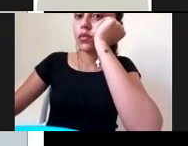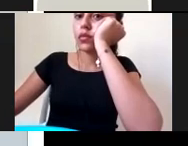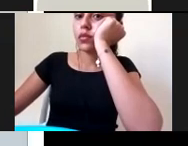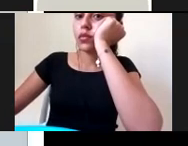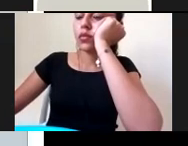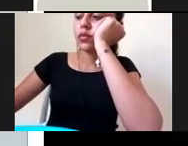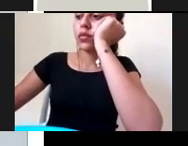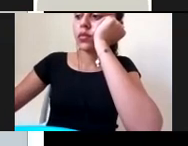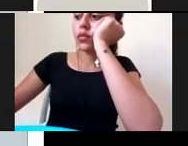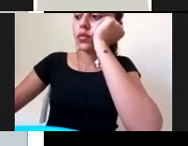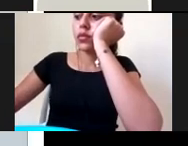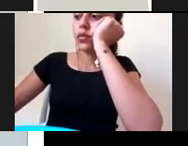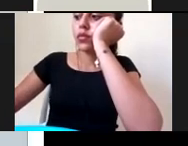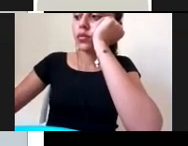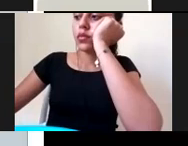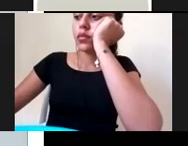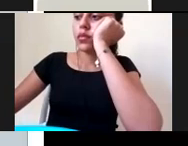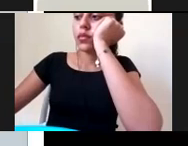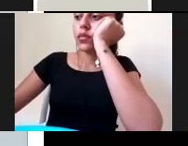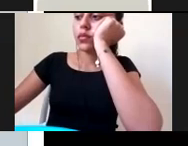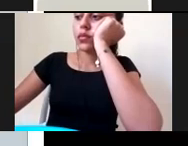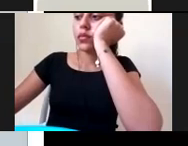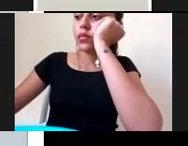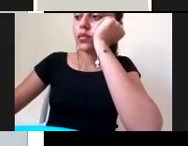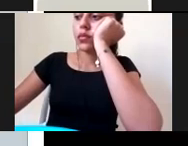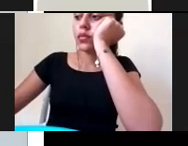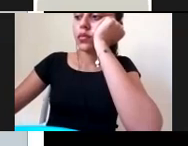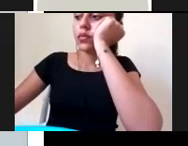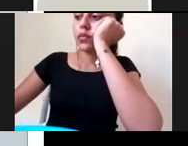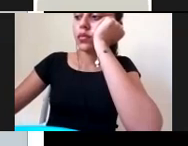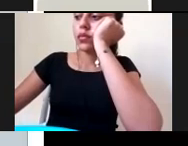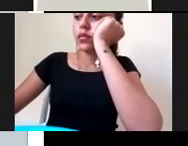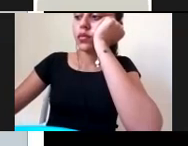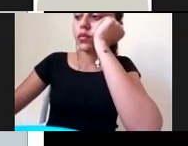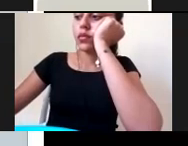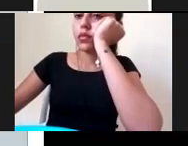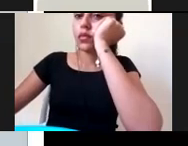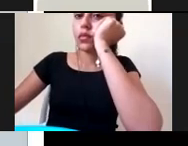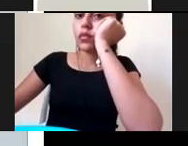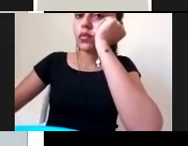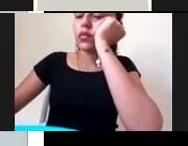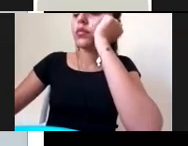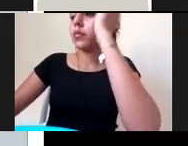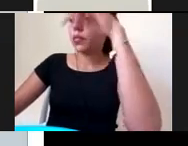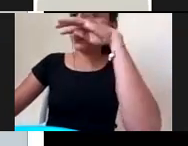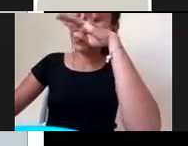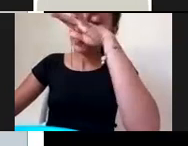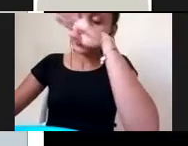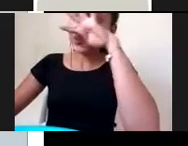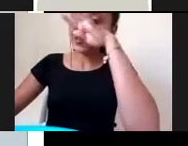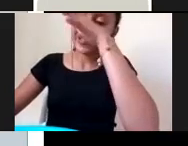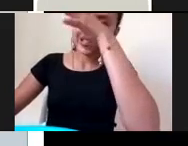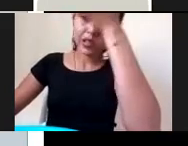que eu falei para vocês que o exame físico é cabeça, né? Até os membros inferiores. A gente avalia tudo